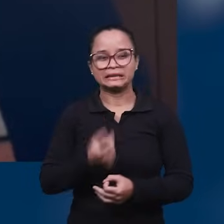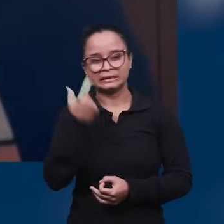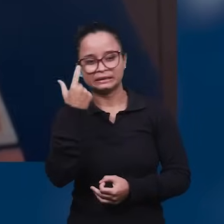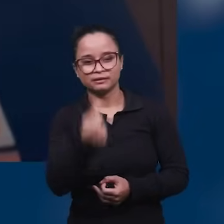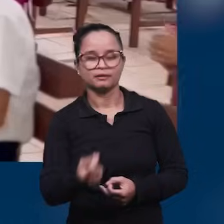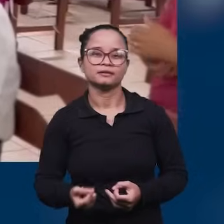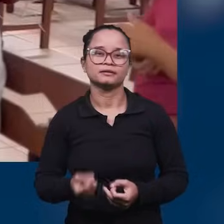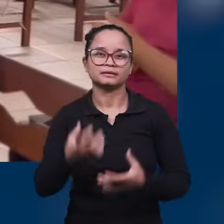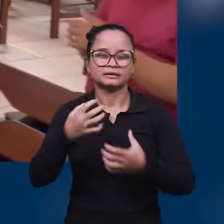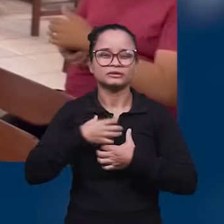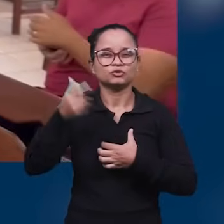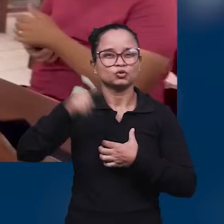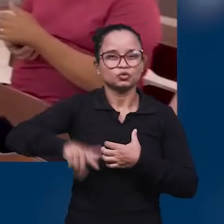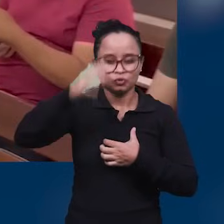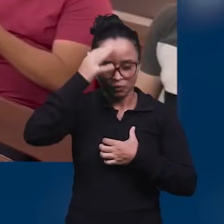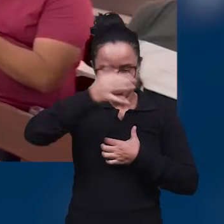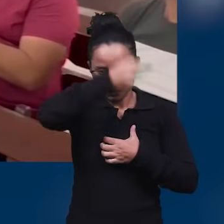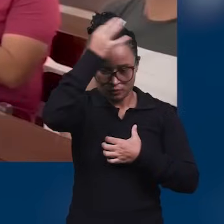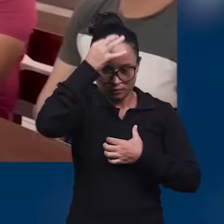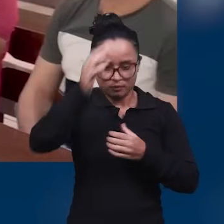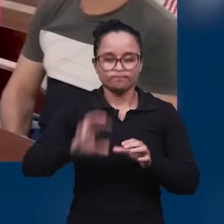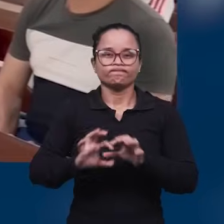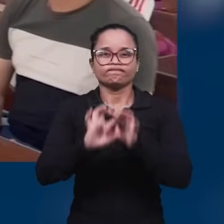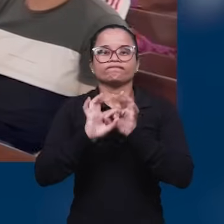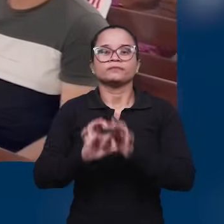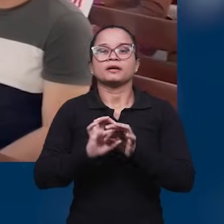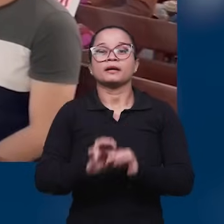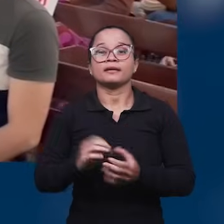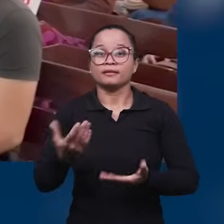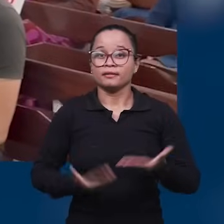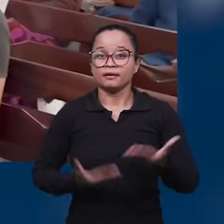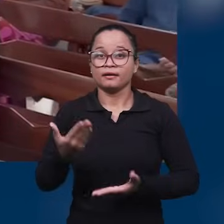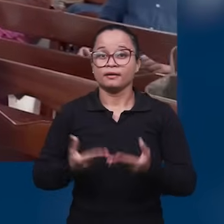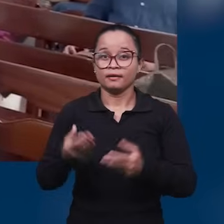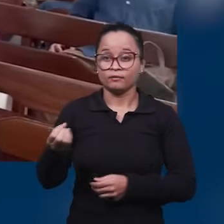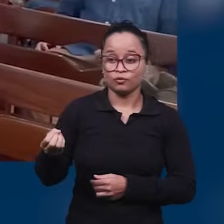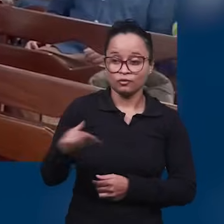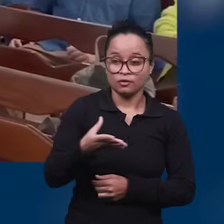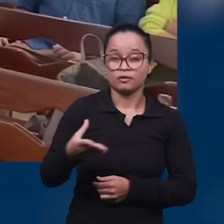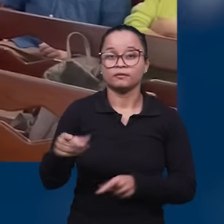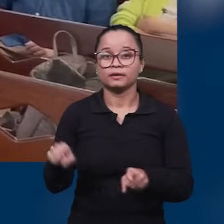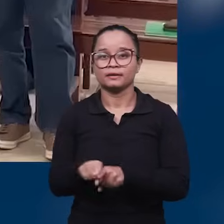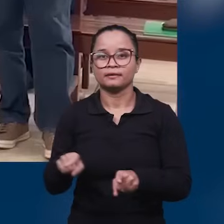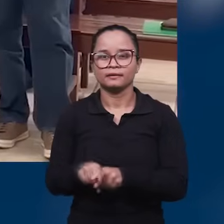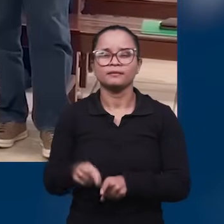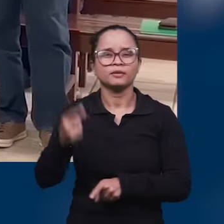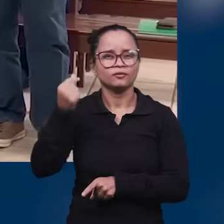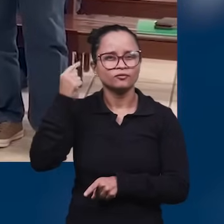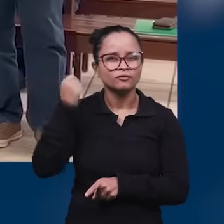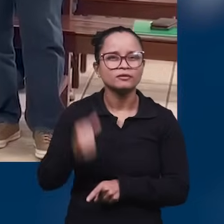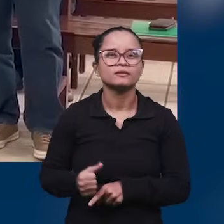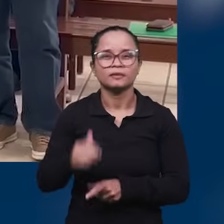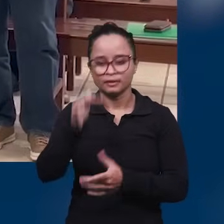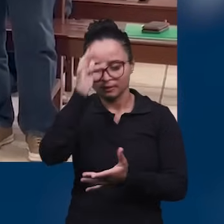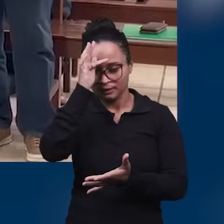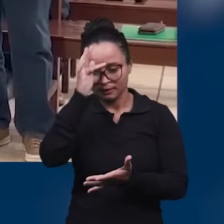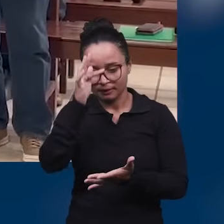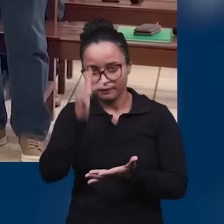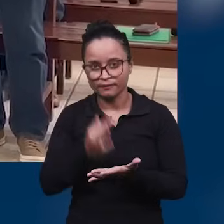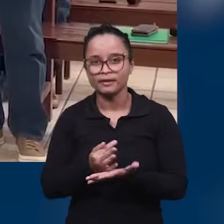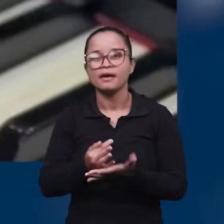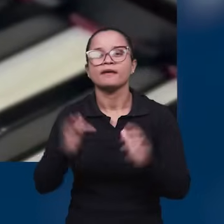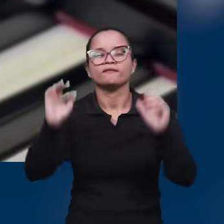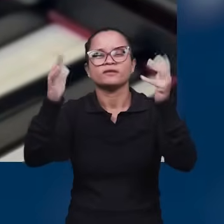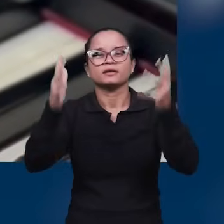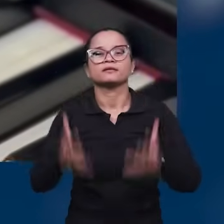renovados, irmãos novos, irmãos mais antigos, mas que a festa ela foi notória no nosso meio. Nós queremos agradecer